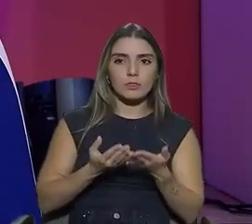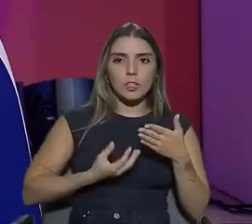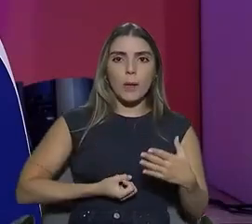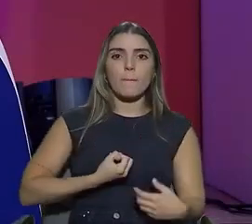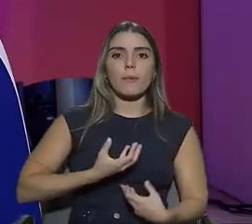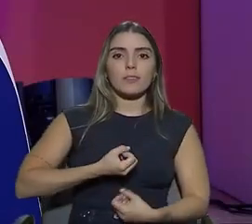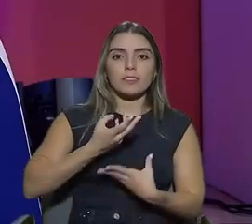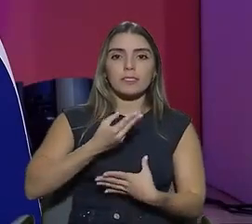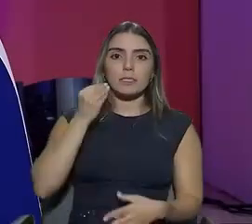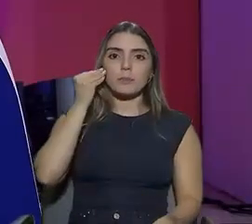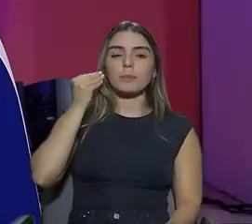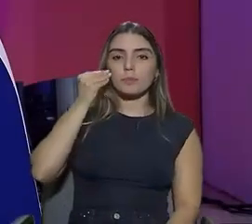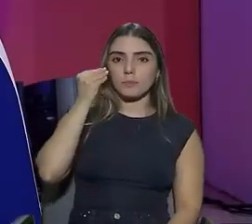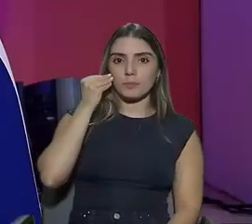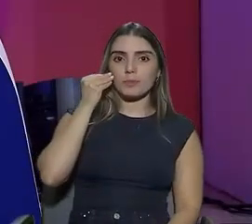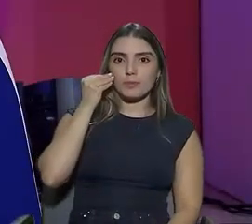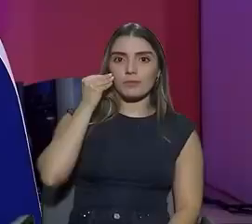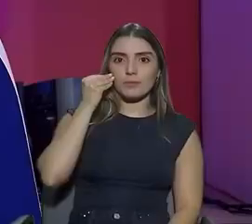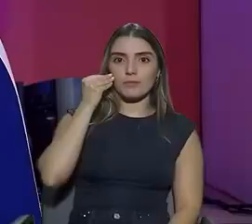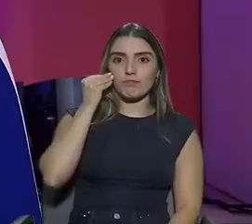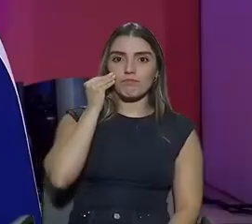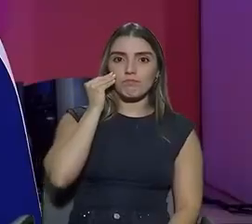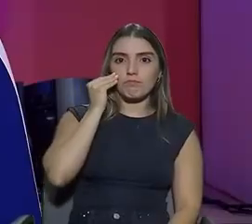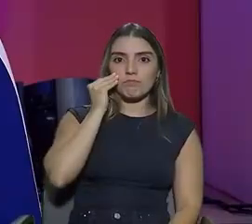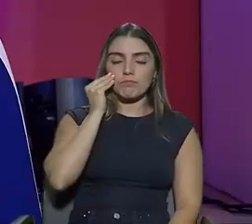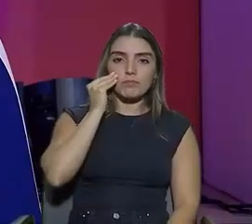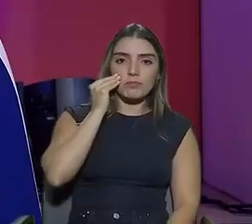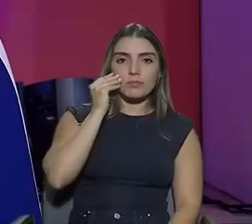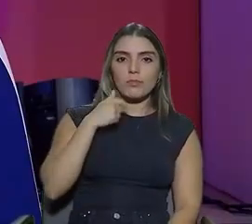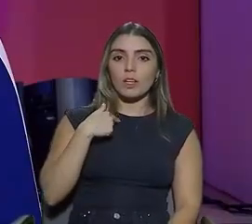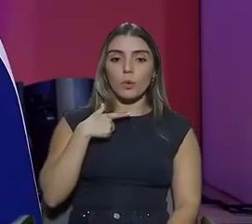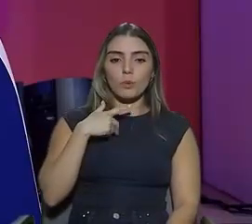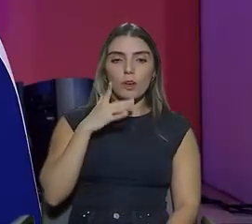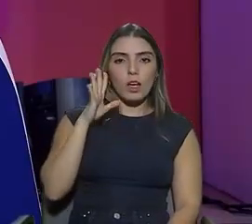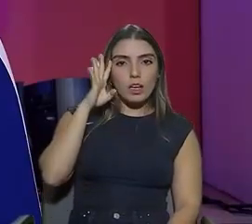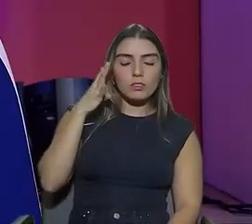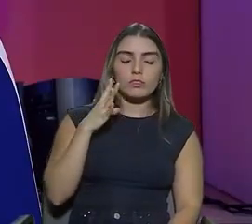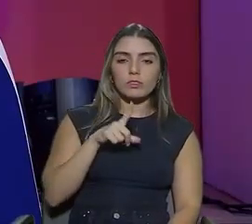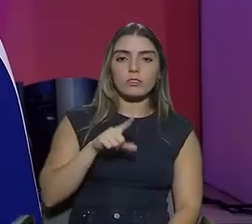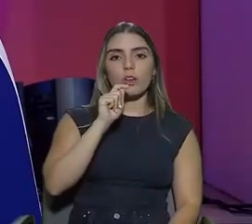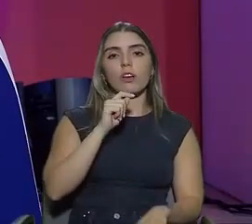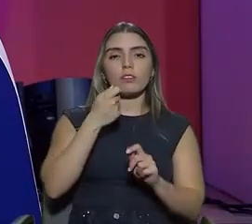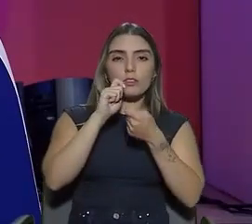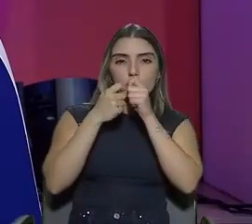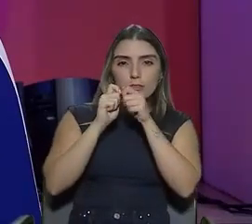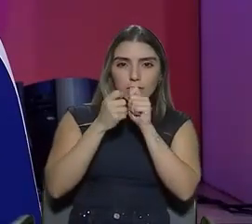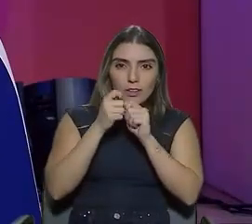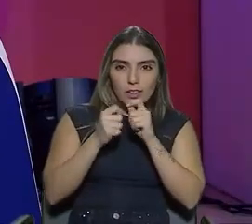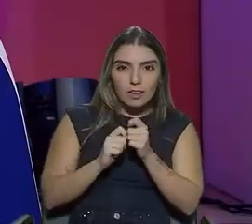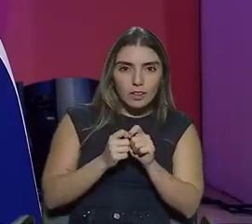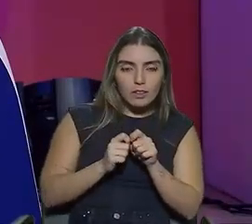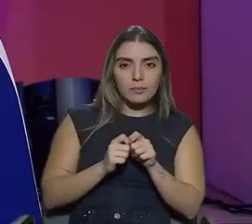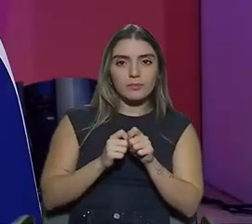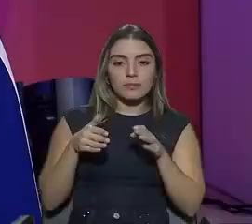experimental, em todos os sentidos, porque eu resolvo costurar. Minha mãe também costurou um longo percurso, minha mãe também foi